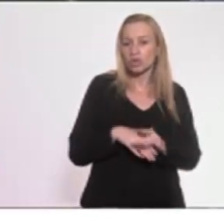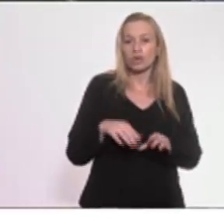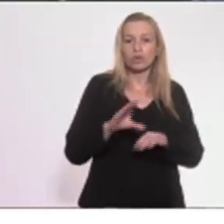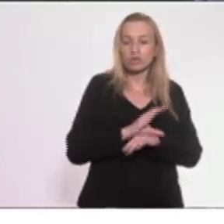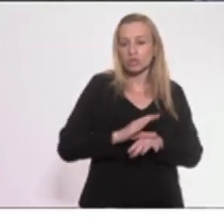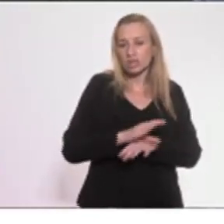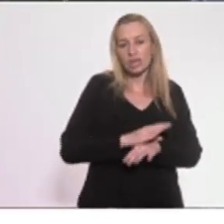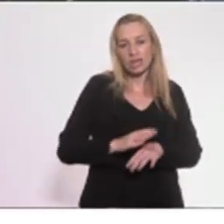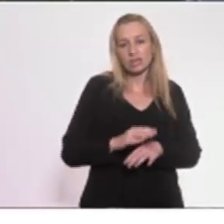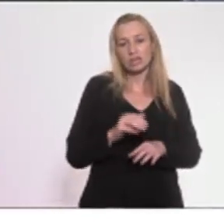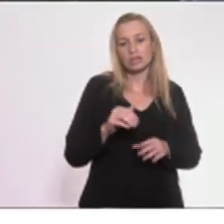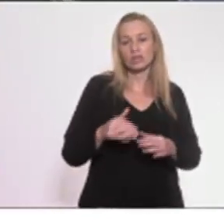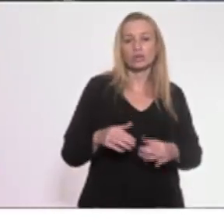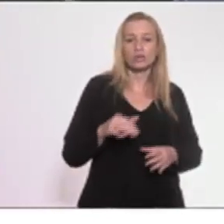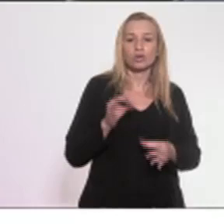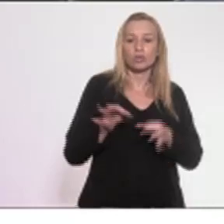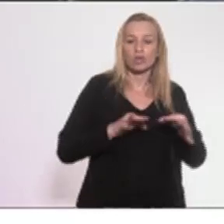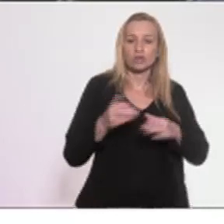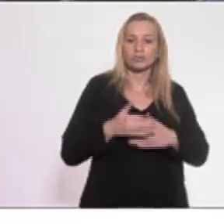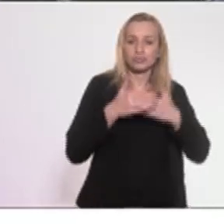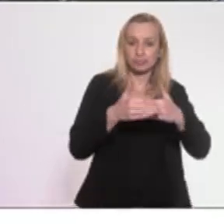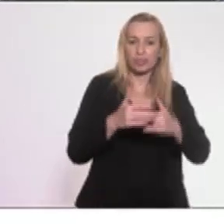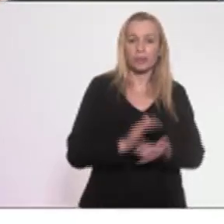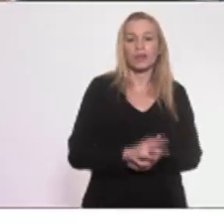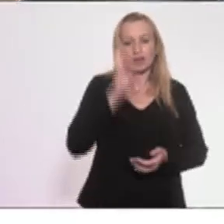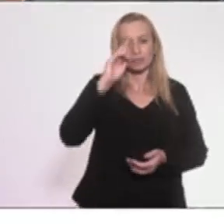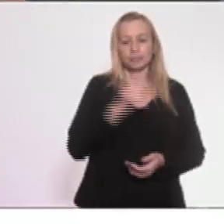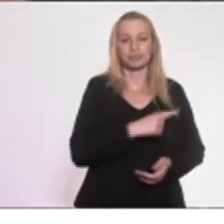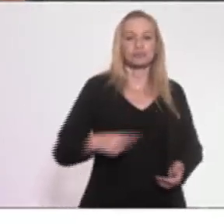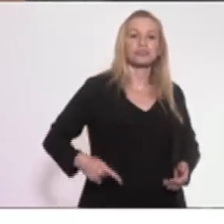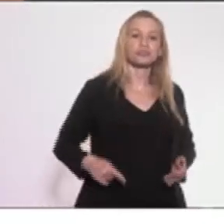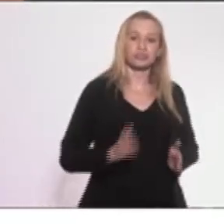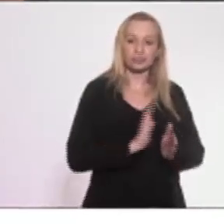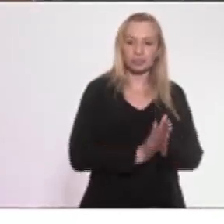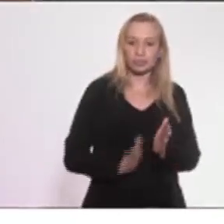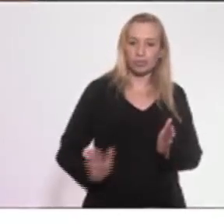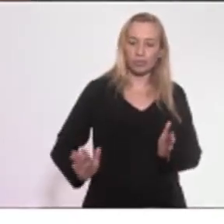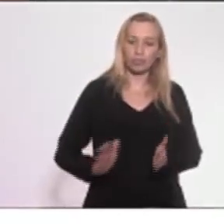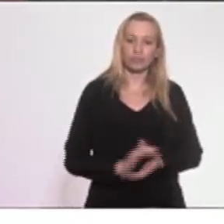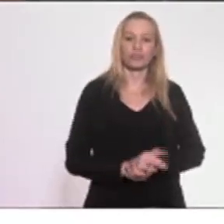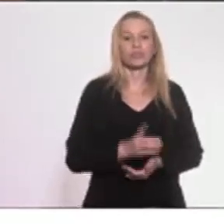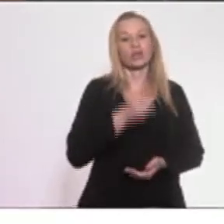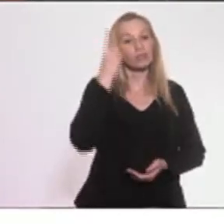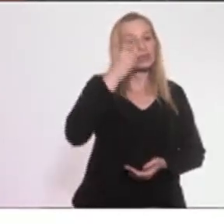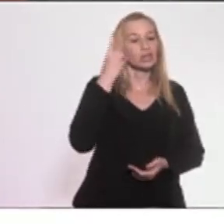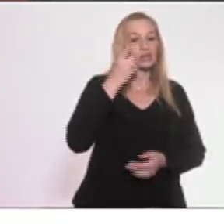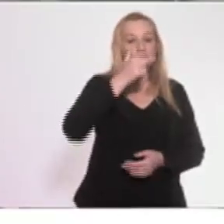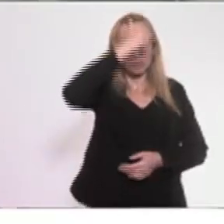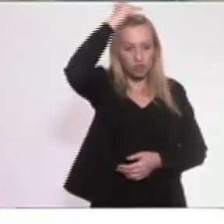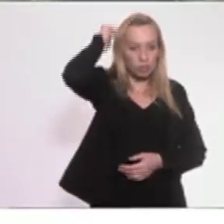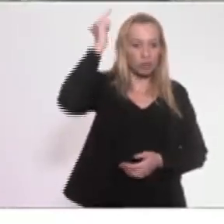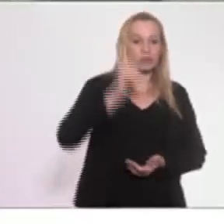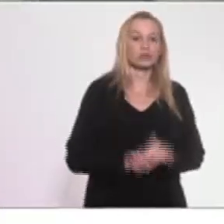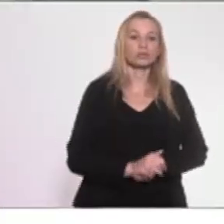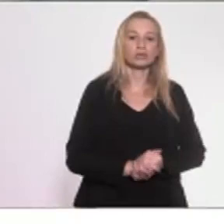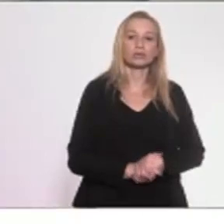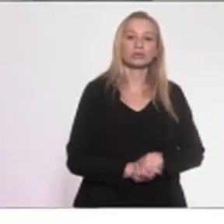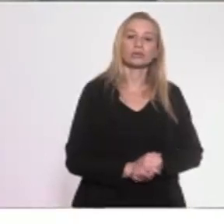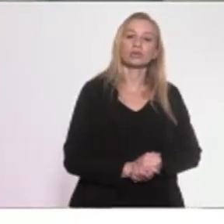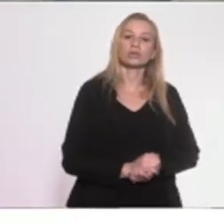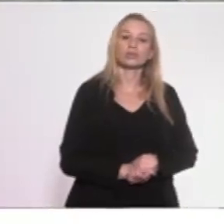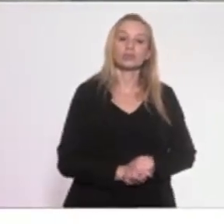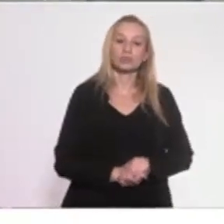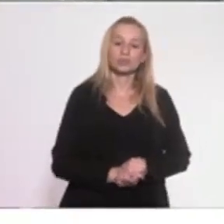emendas apresentadas. Senhor presidente, questão de ordem. Deixa o deputado Luiz Paulo, questão de ordem. Senhor presidente, questão de